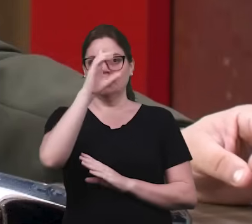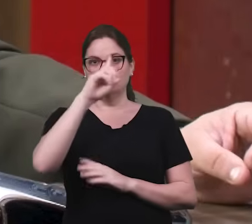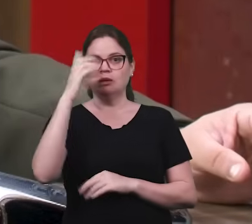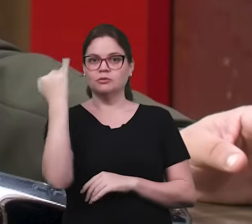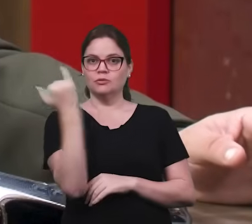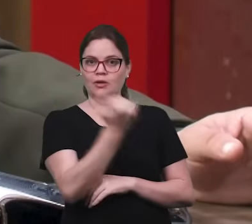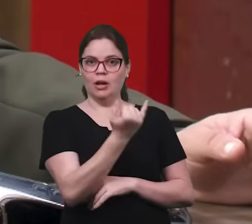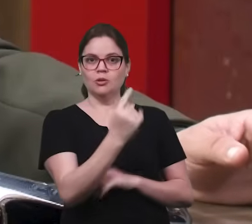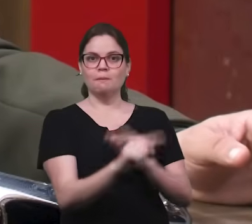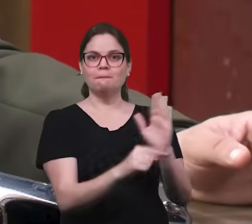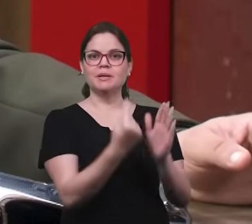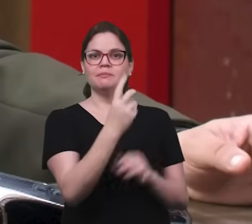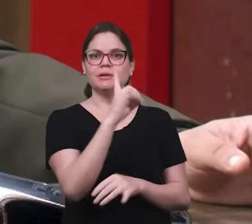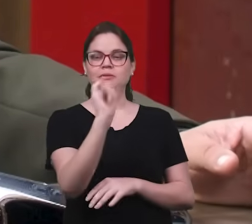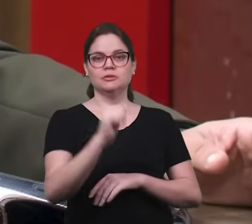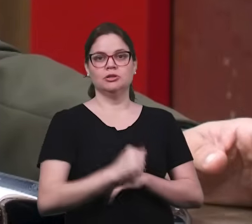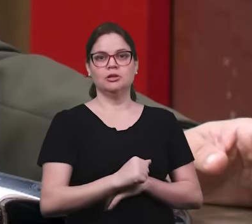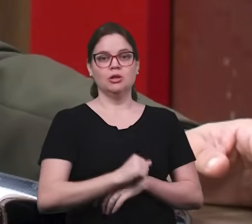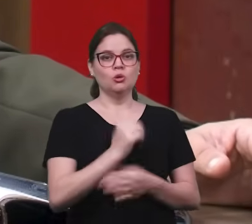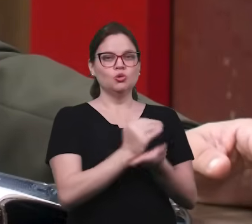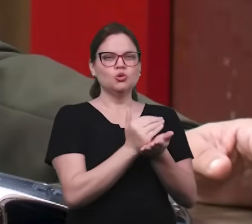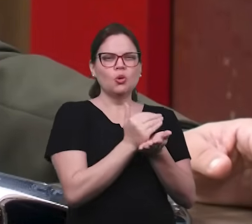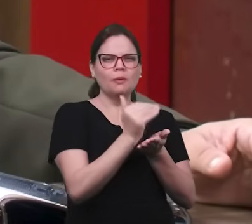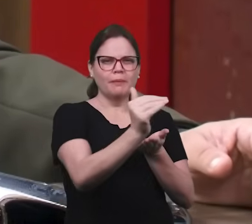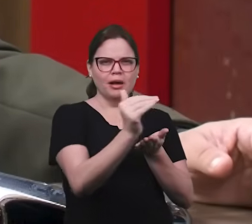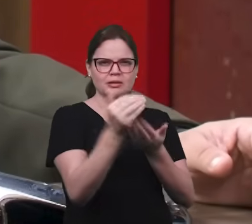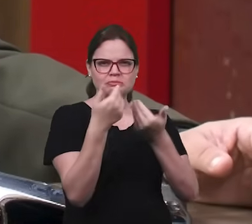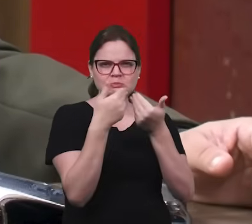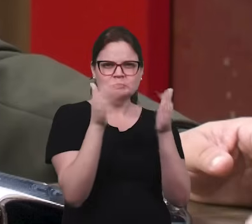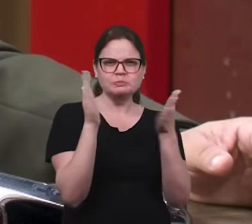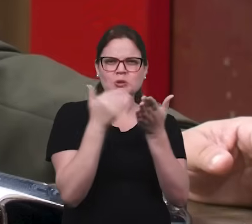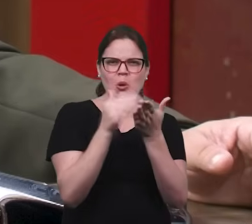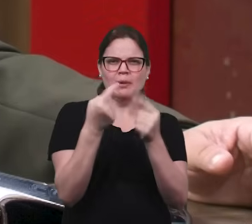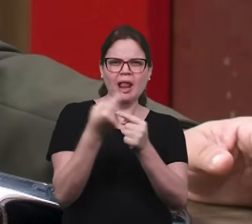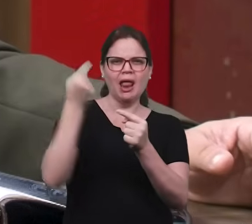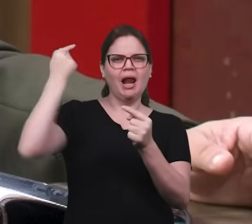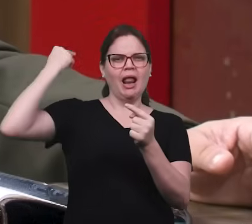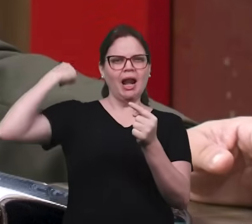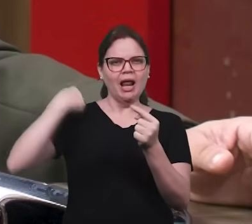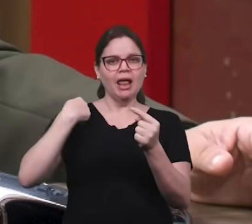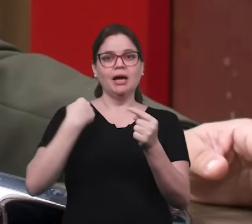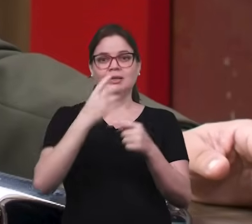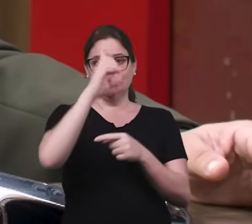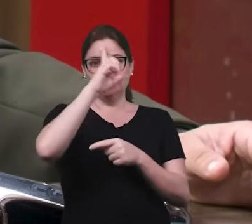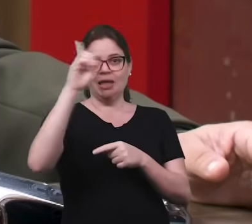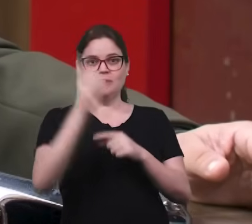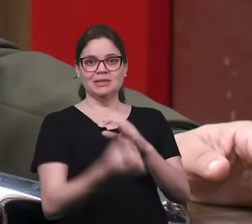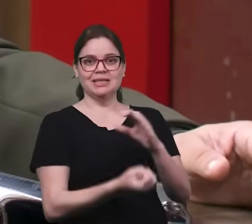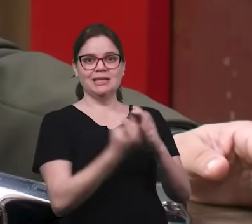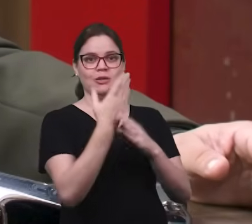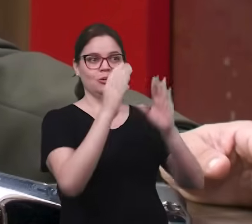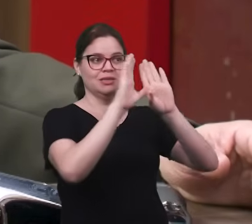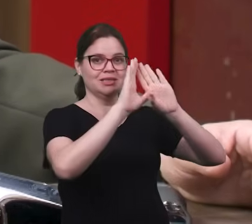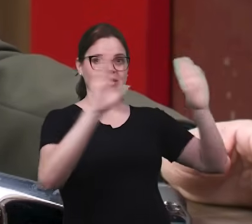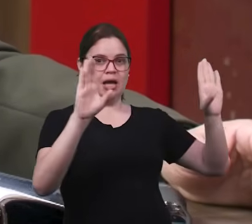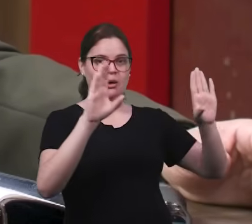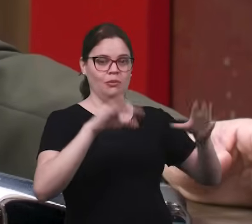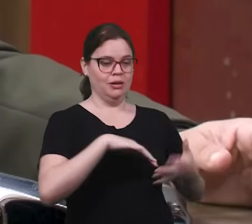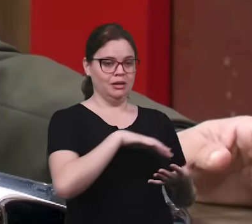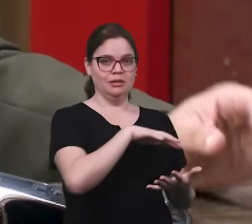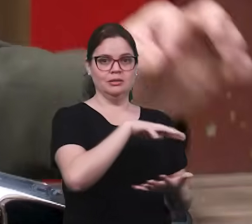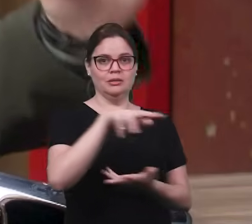criação seguinte, olha, no princípio criou Deus os céus e a terra. Ali Deus já cria tempo, espaço e